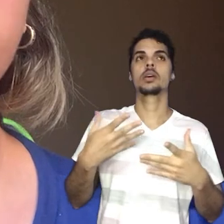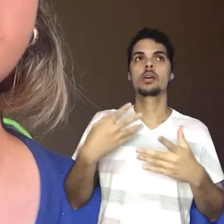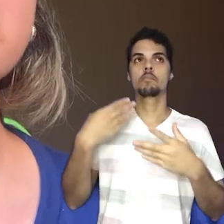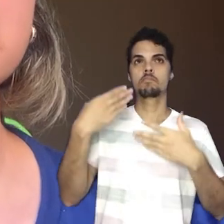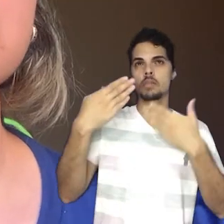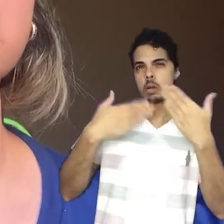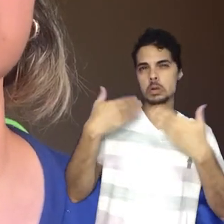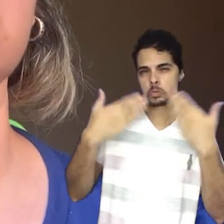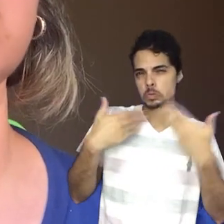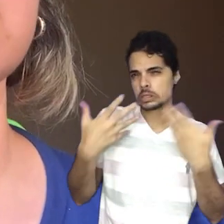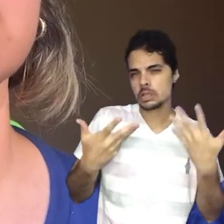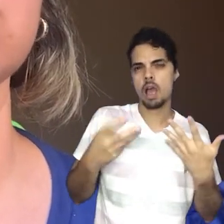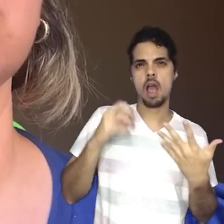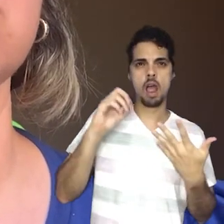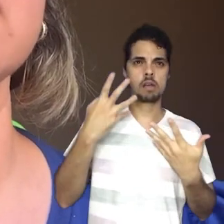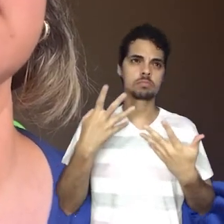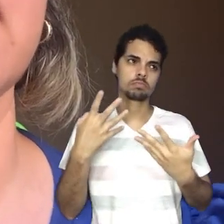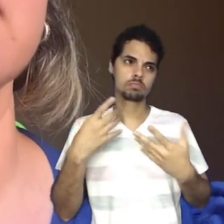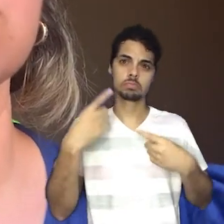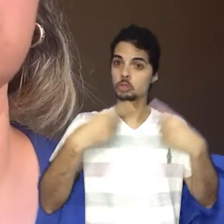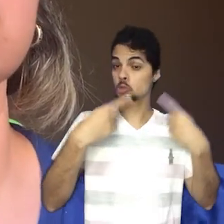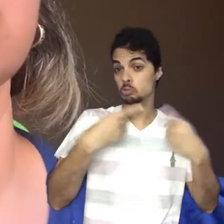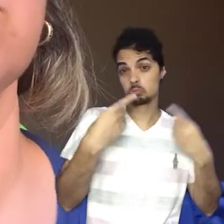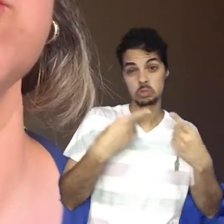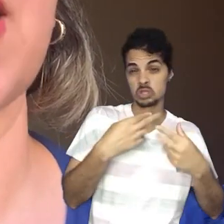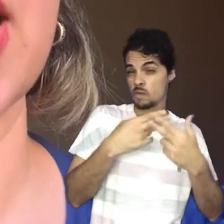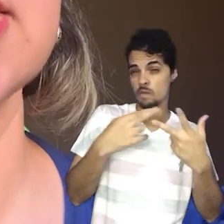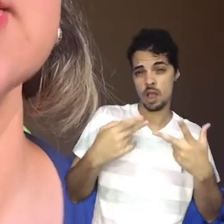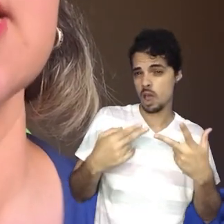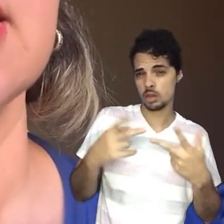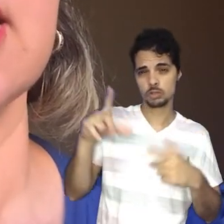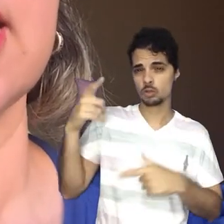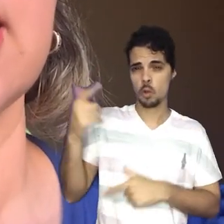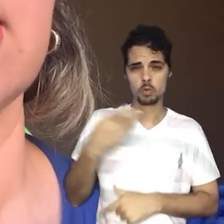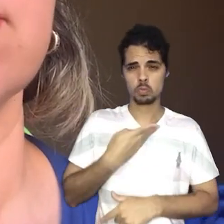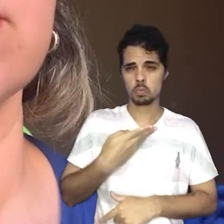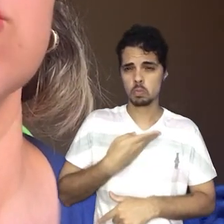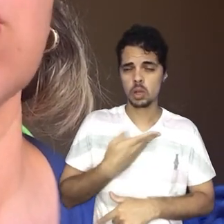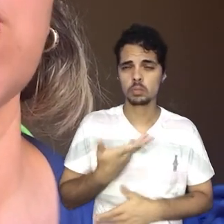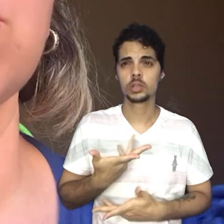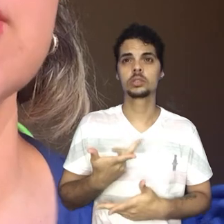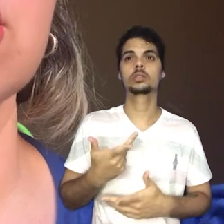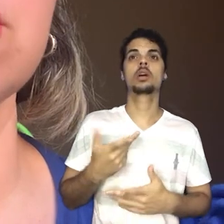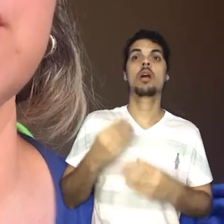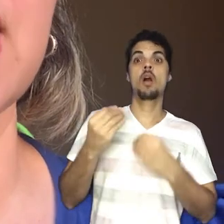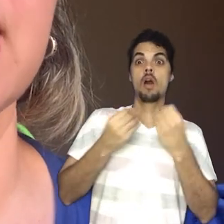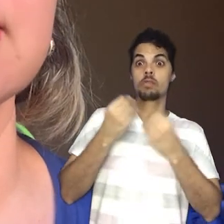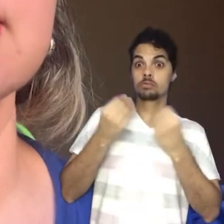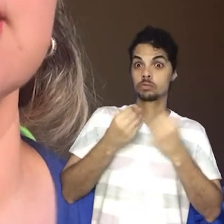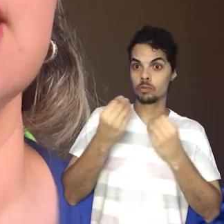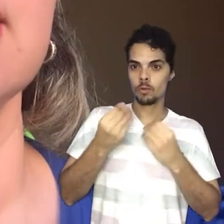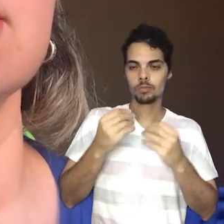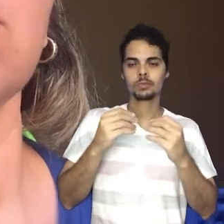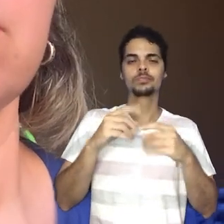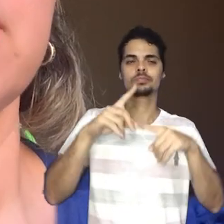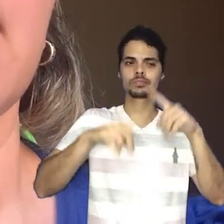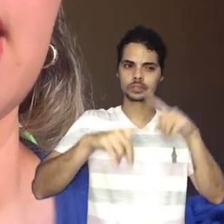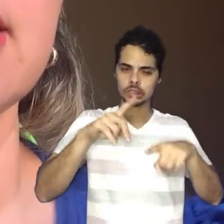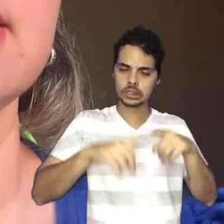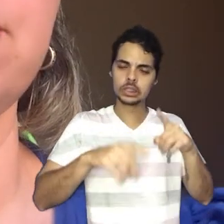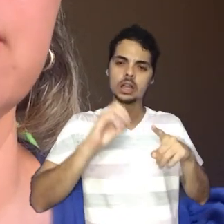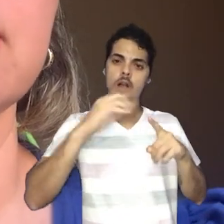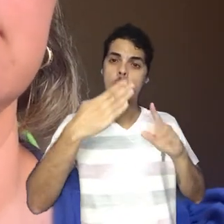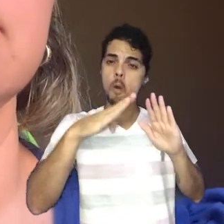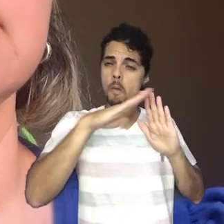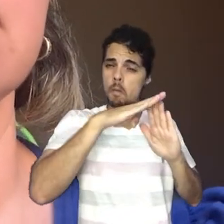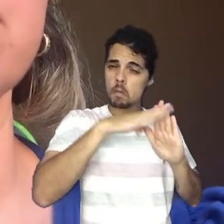estarmos conversando, né, trocando algumas ideias com os meus pares, sobre algumas atividades sobre